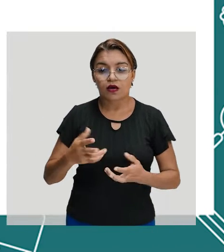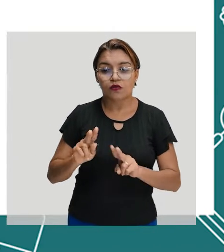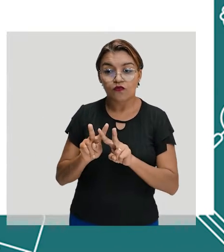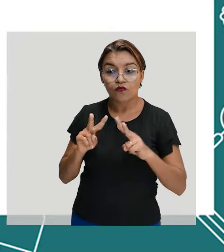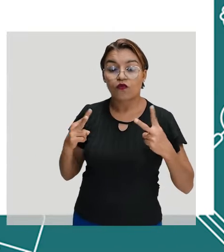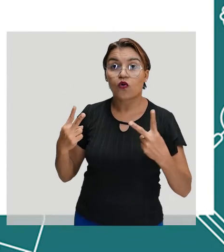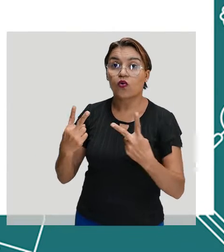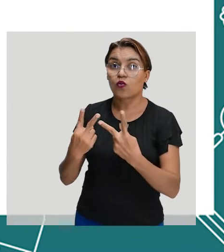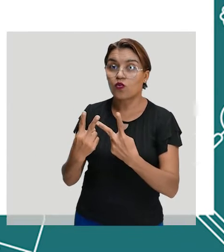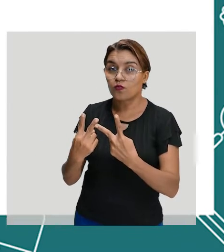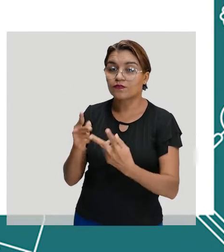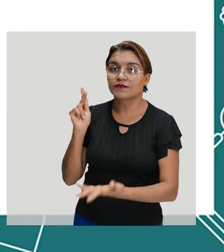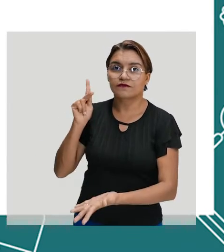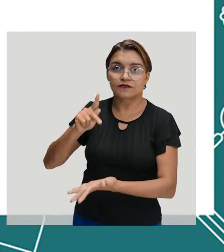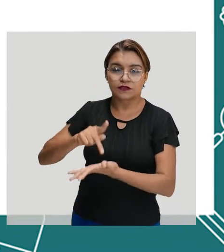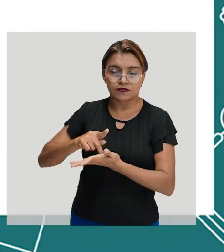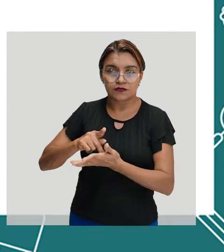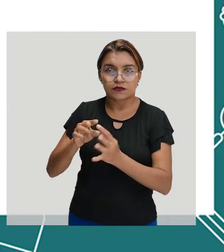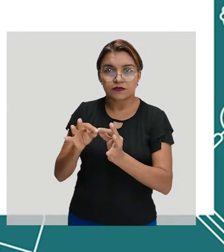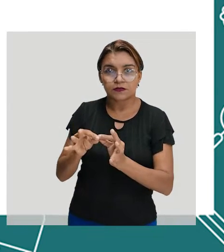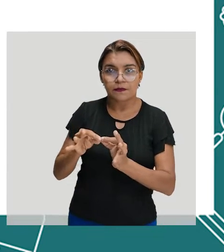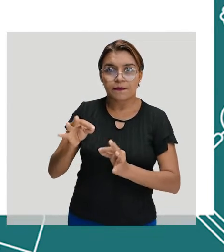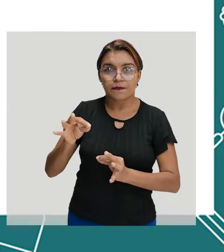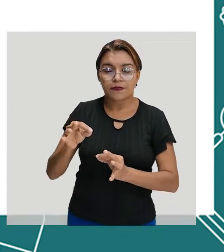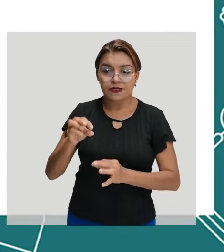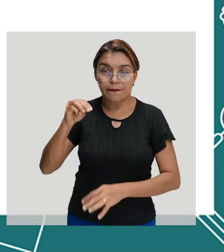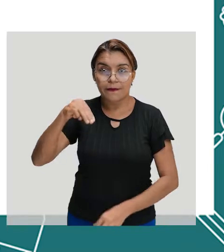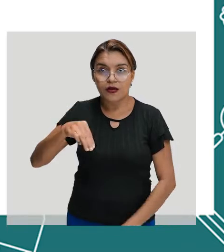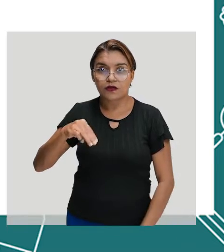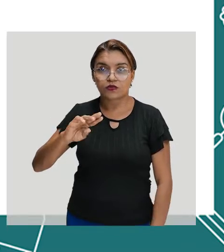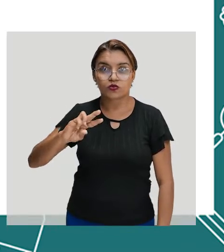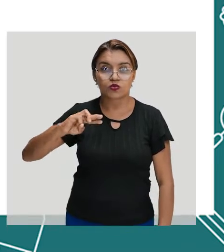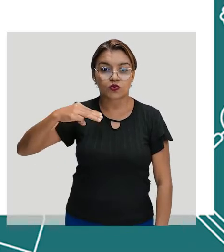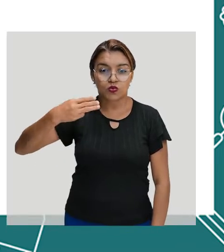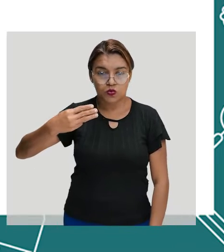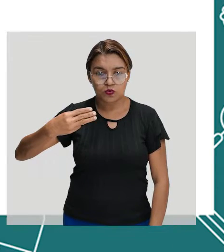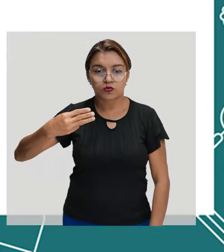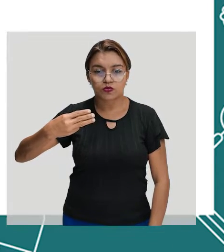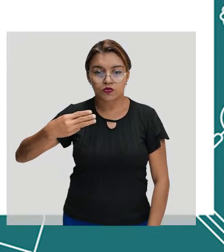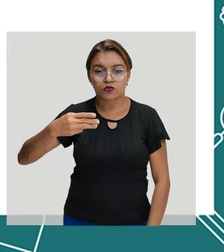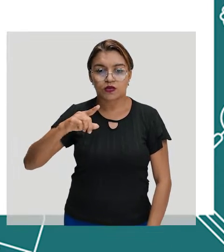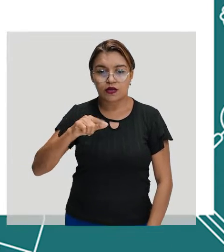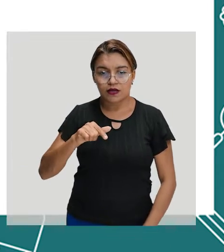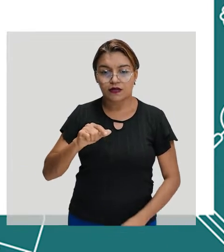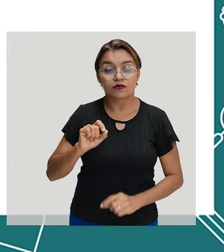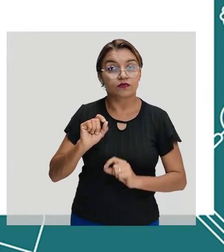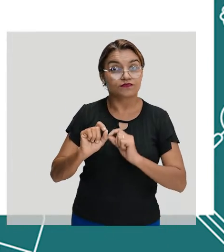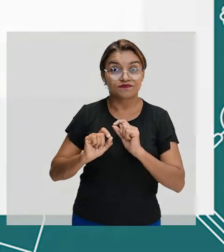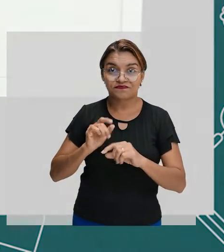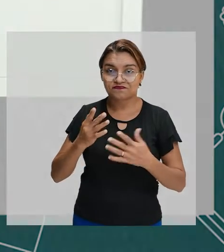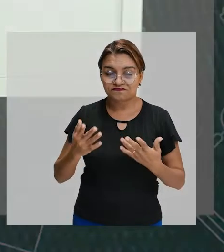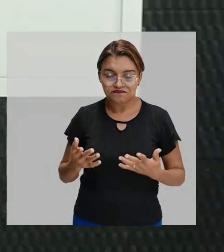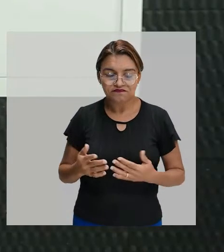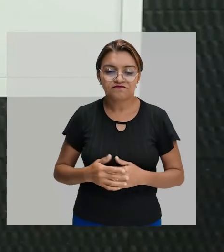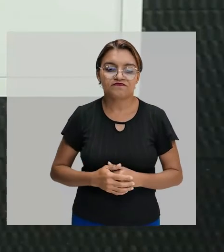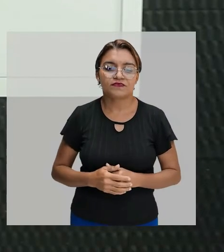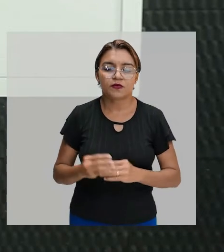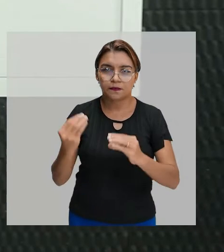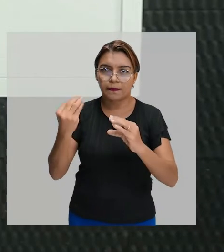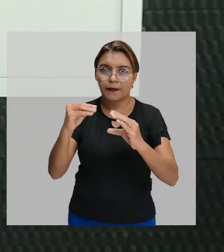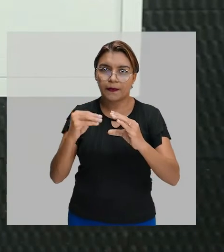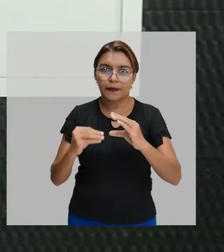e do monumento original em metros cúbicos é de tá então beleza pô vamos colocar aqui as